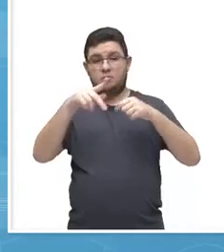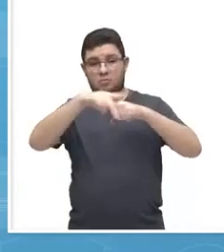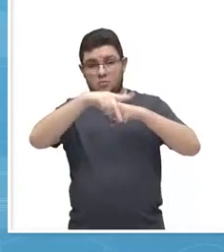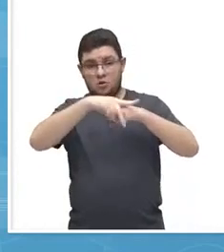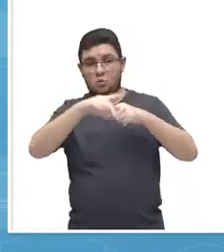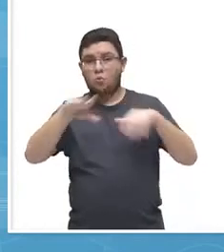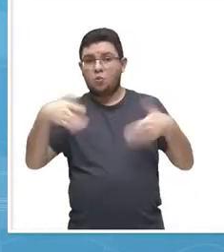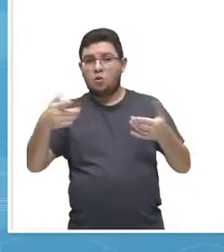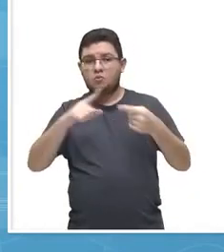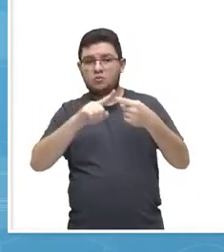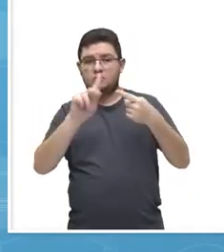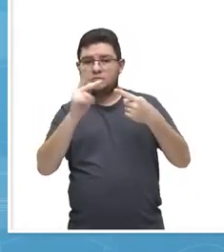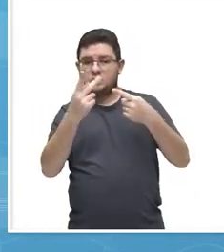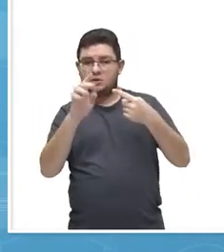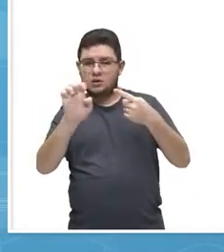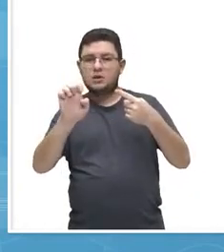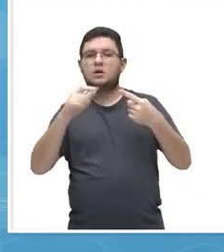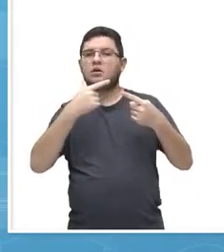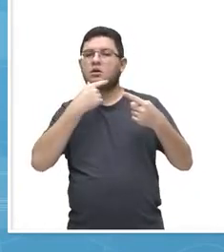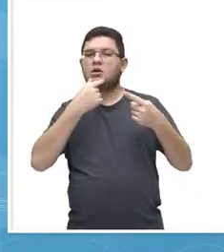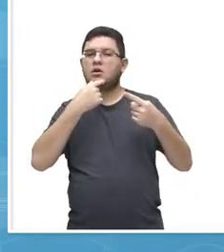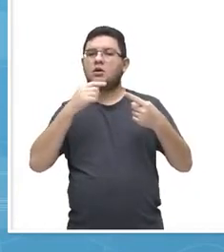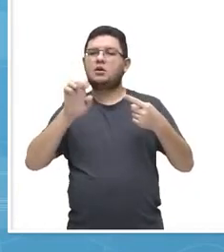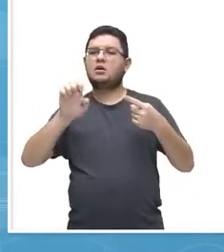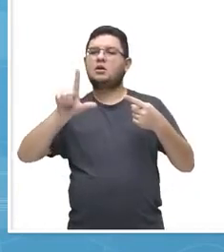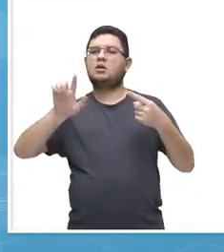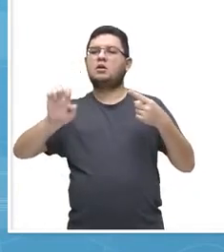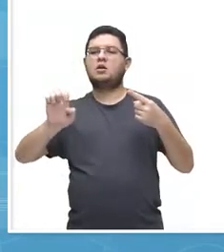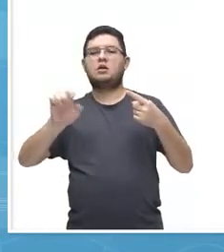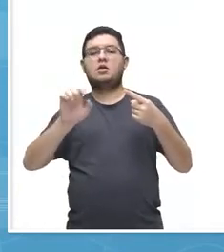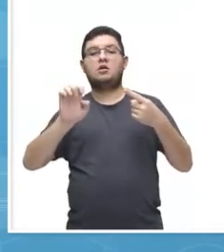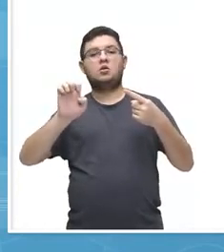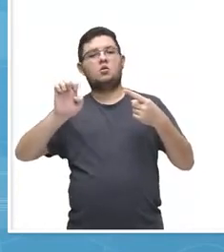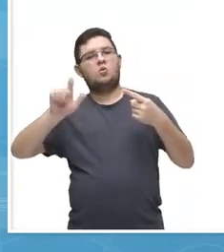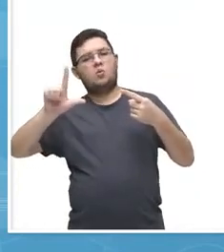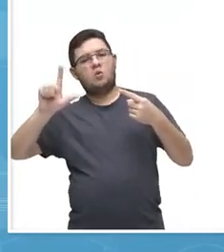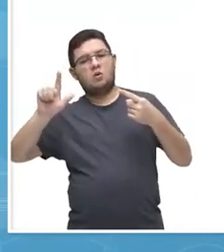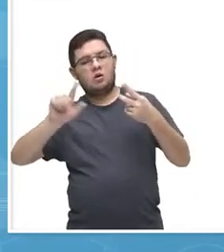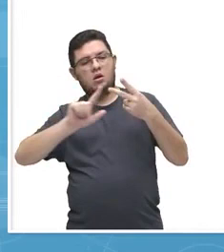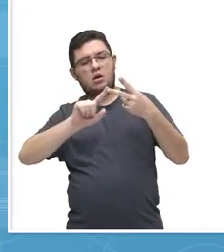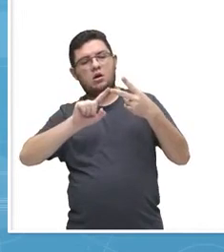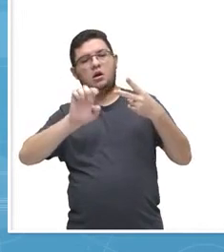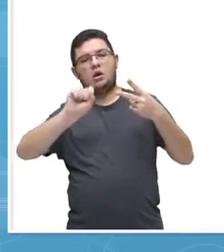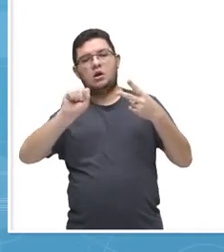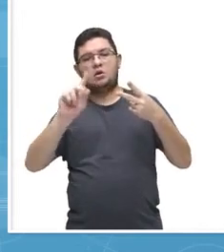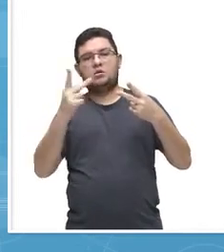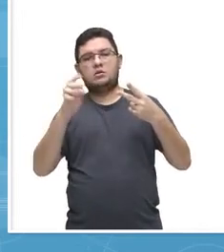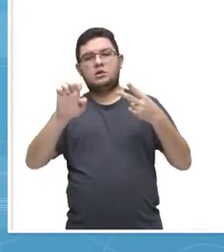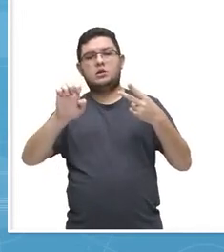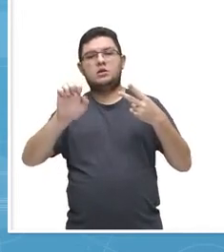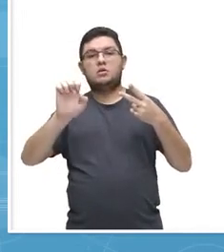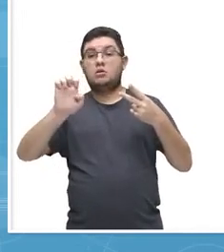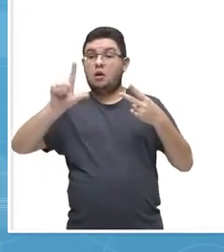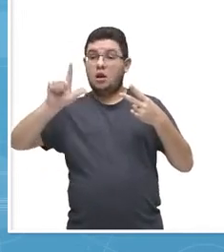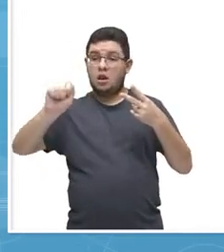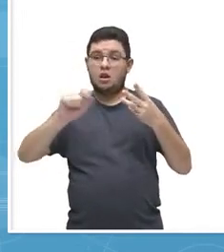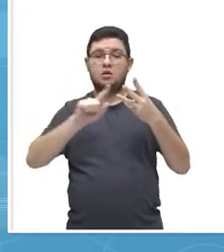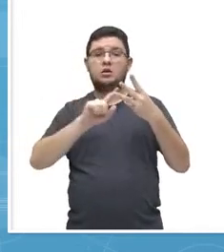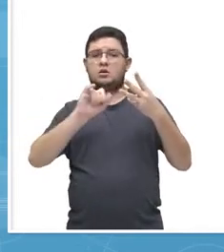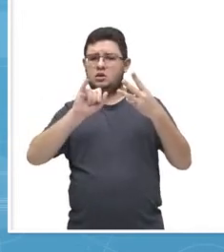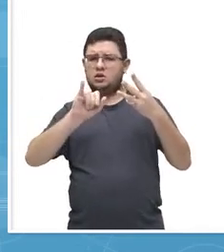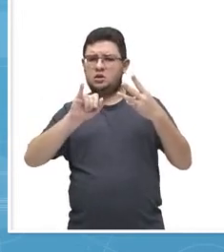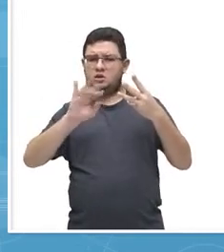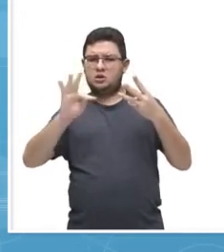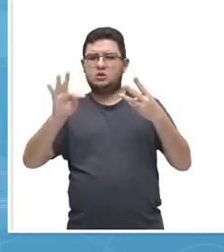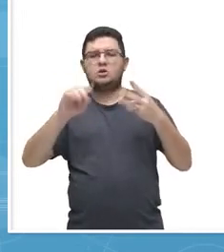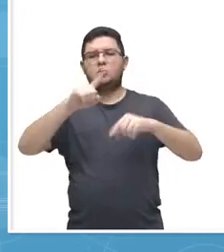it. Ele, ela e o it, que é só para coisas, objetos e animais. It, ele ou ela, tudo bem? E lembrando, qual é